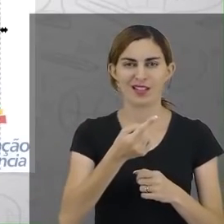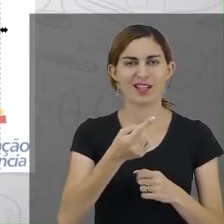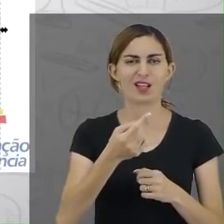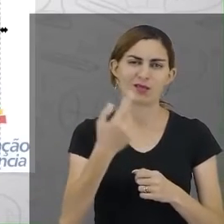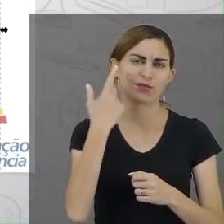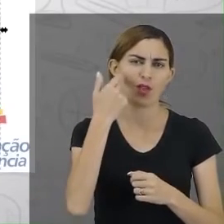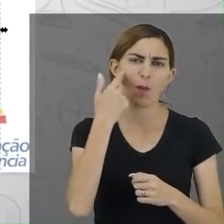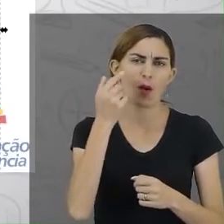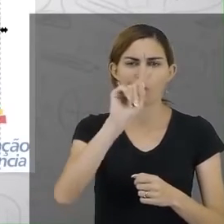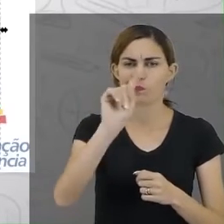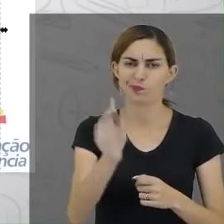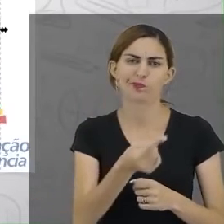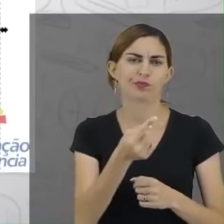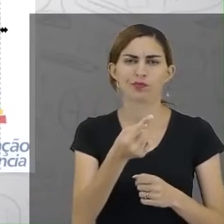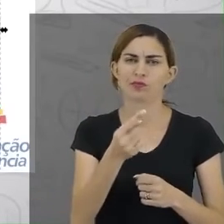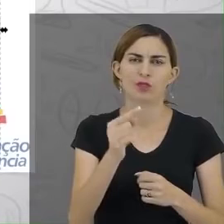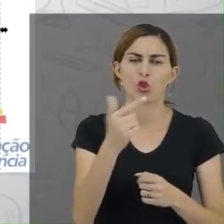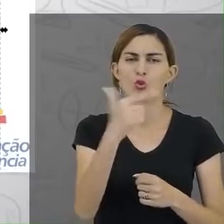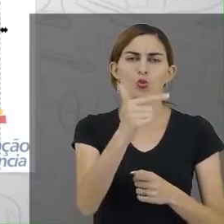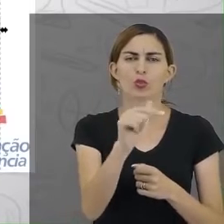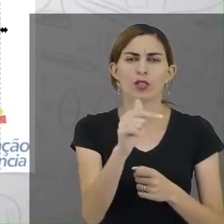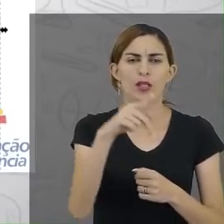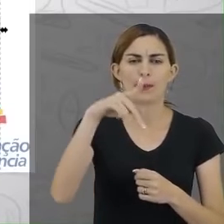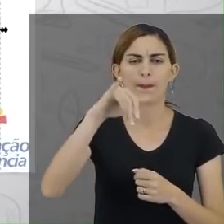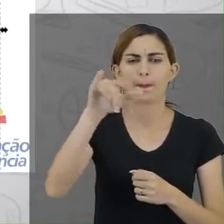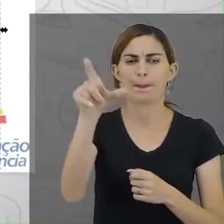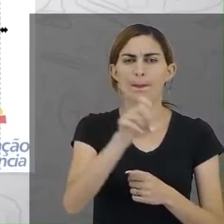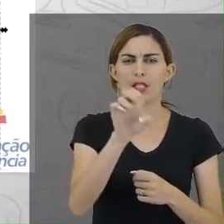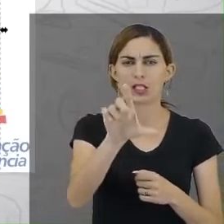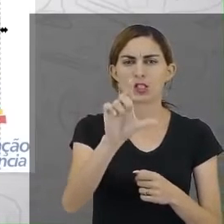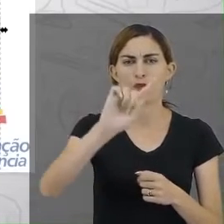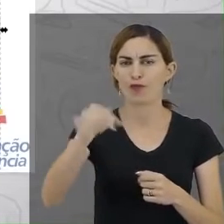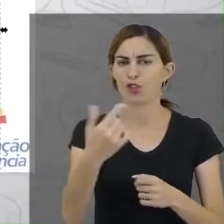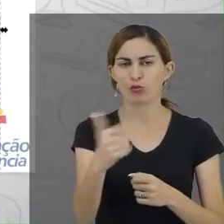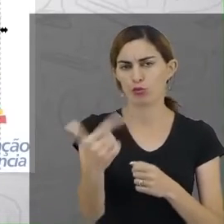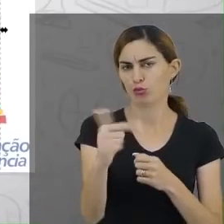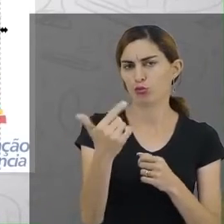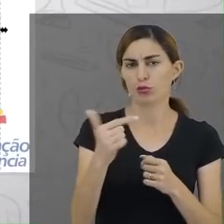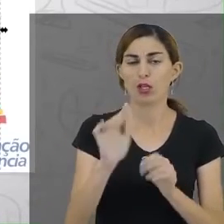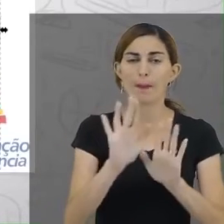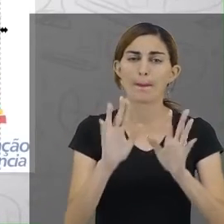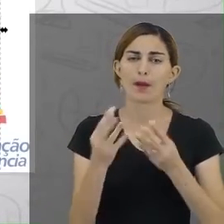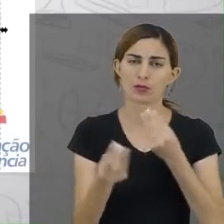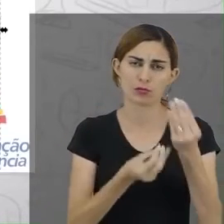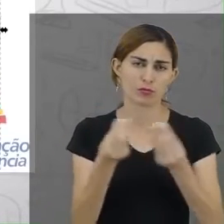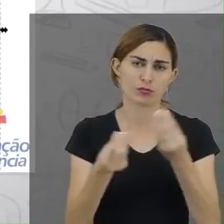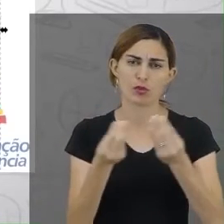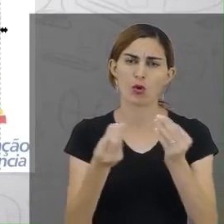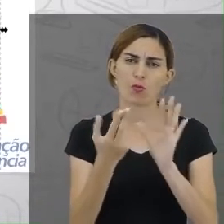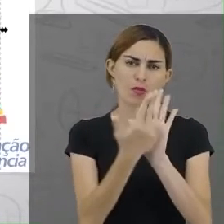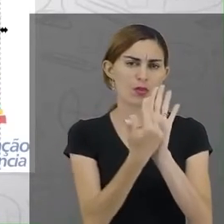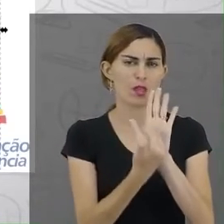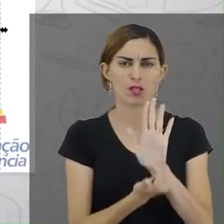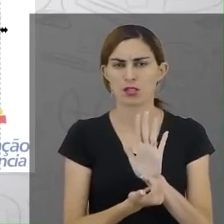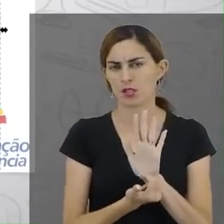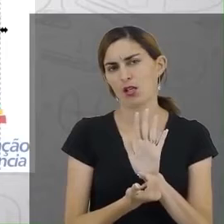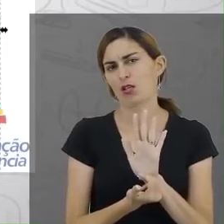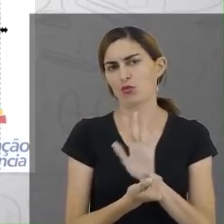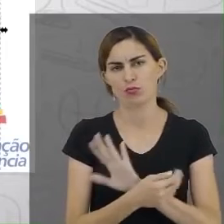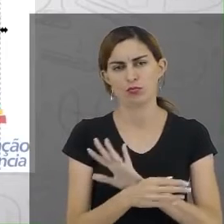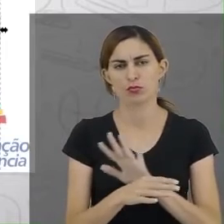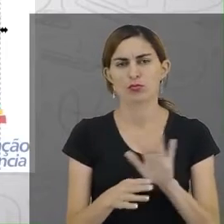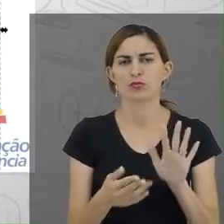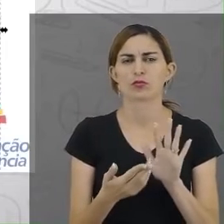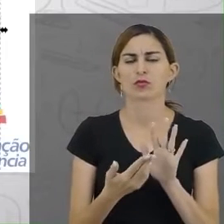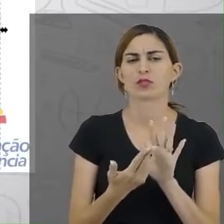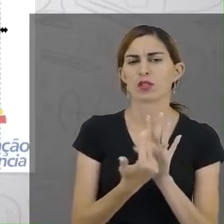Então normalmente você não tem valores de pixels com vírgula. Só que como estamos utilizando uma ilustração